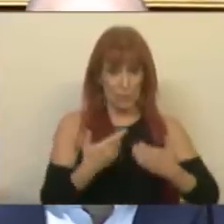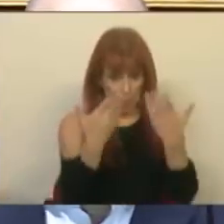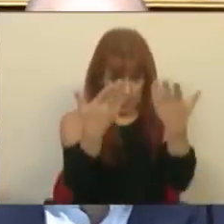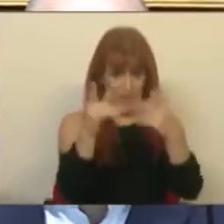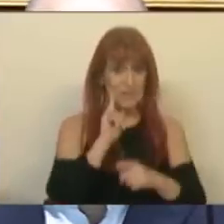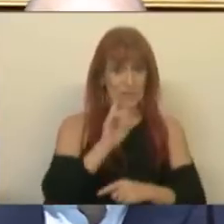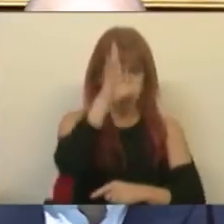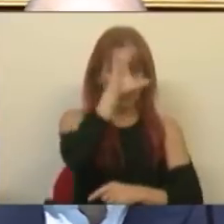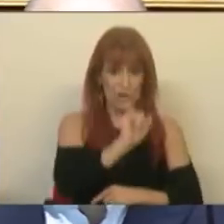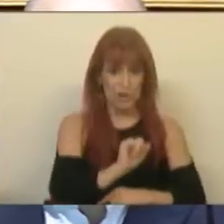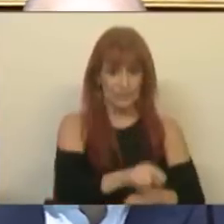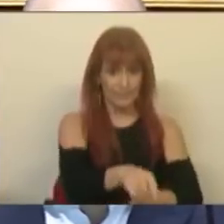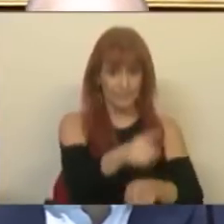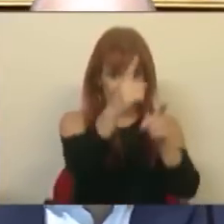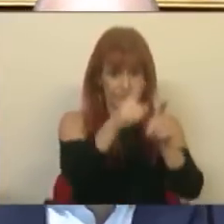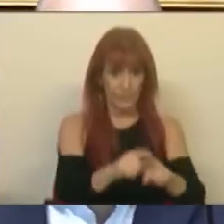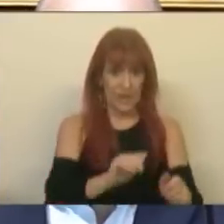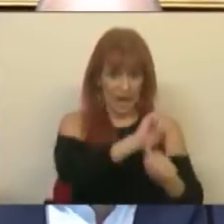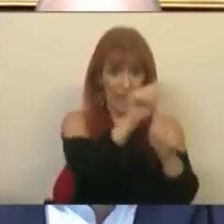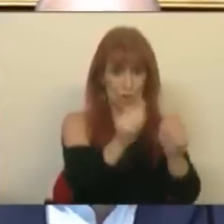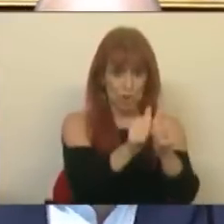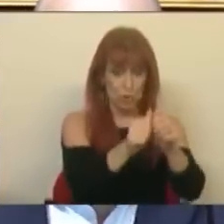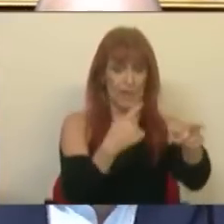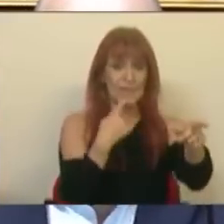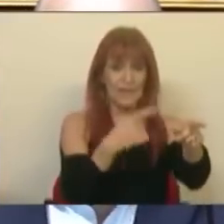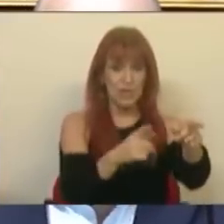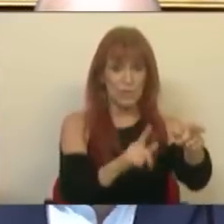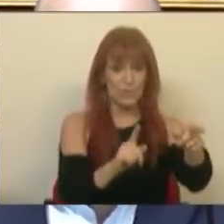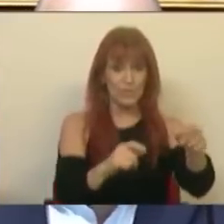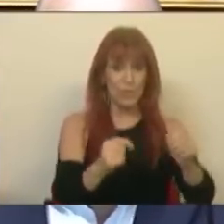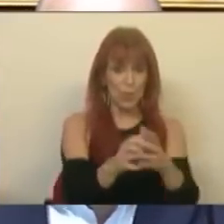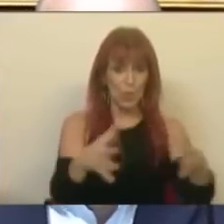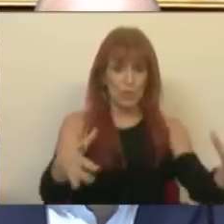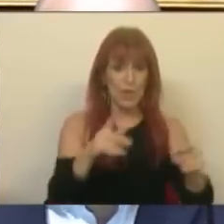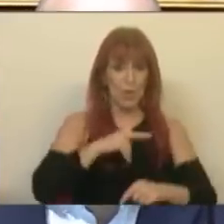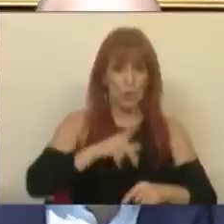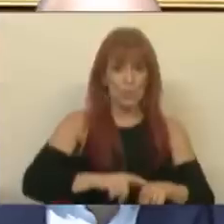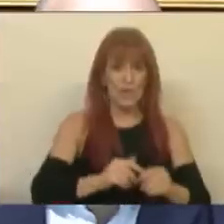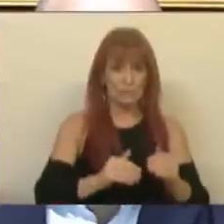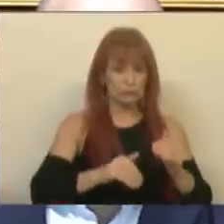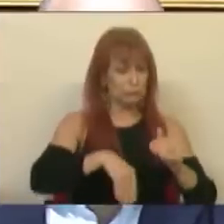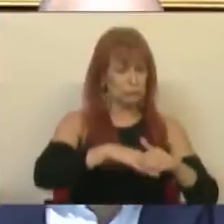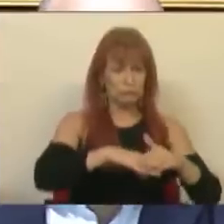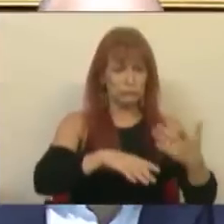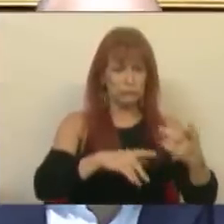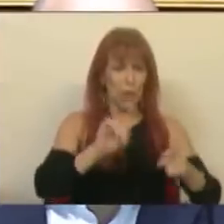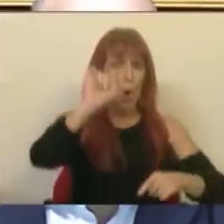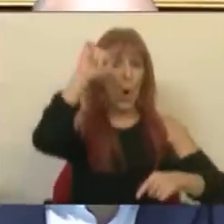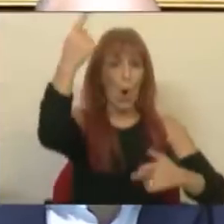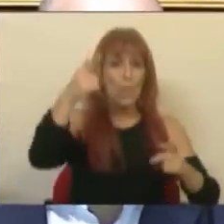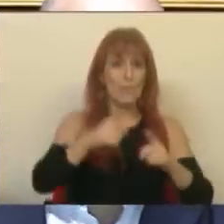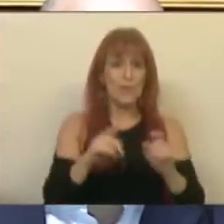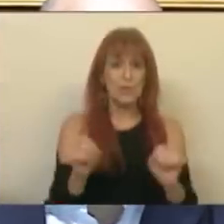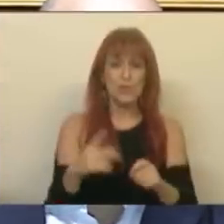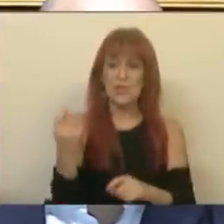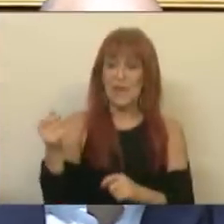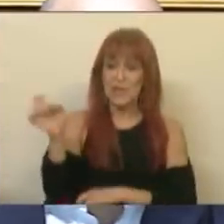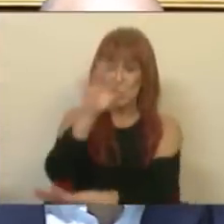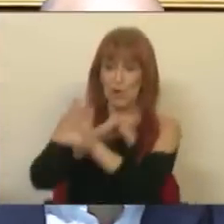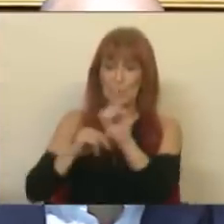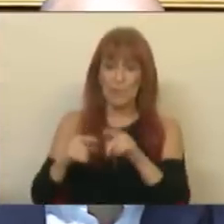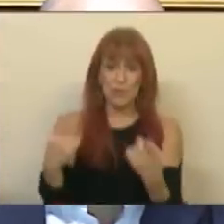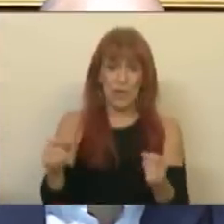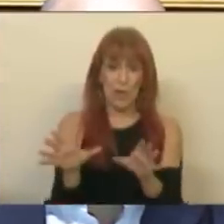ministra a junta que o crescimento em Portugal não existiria Se não fossem os dinheiros europeus